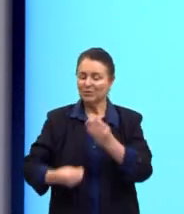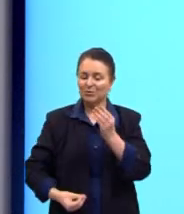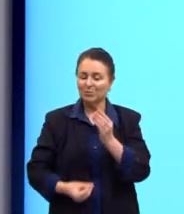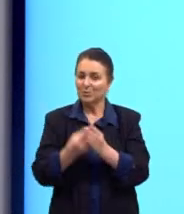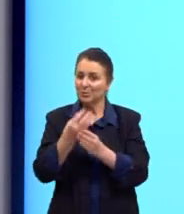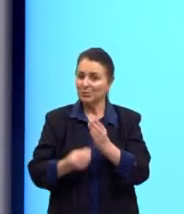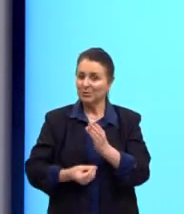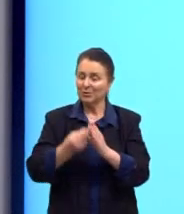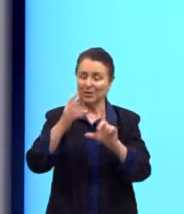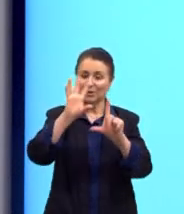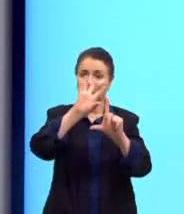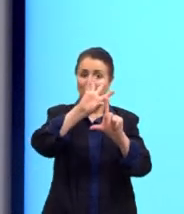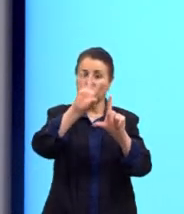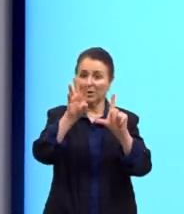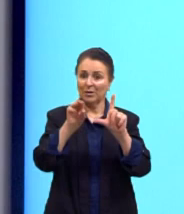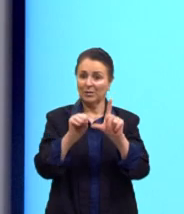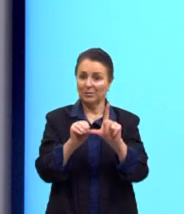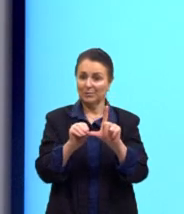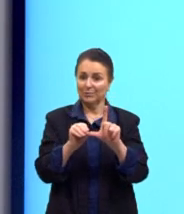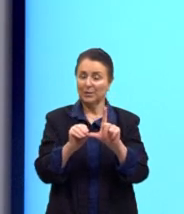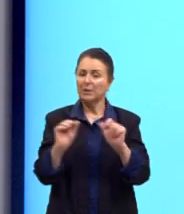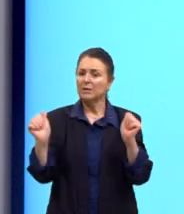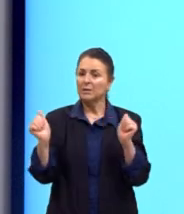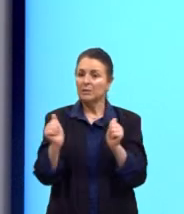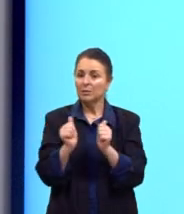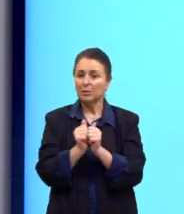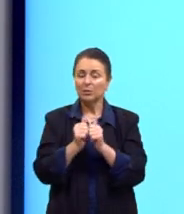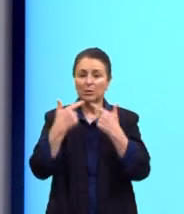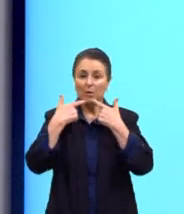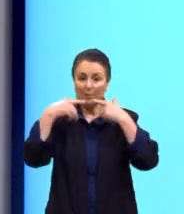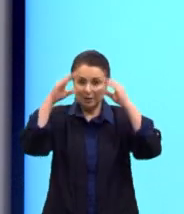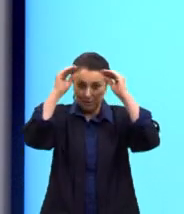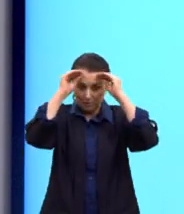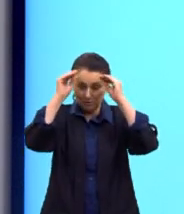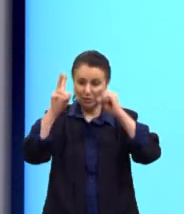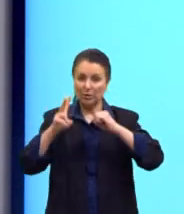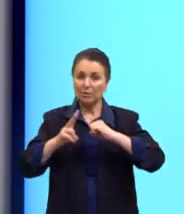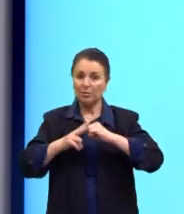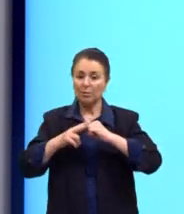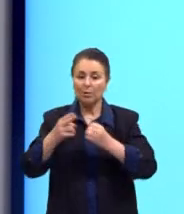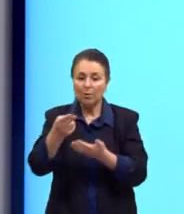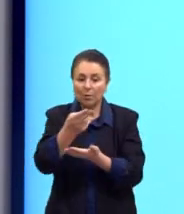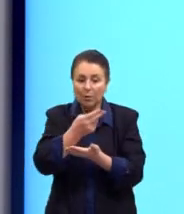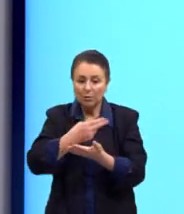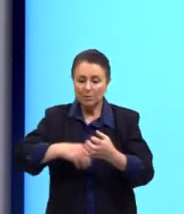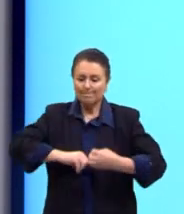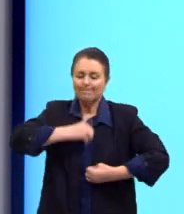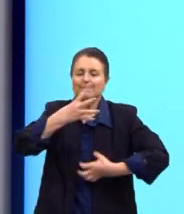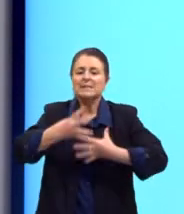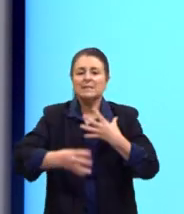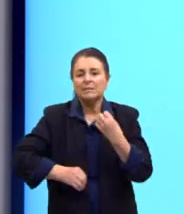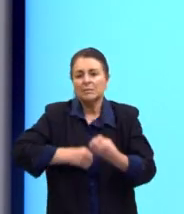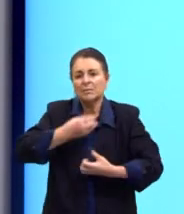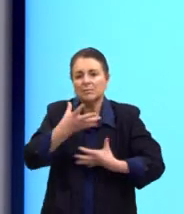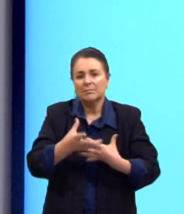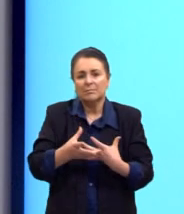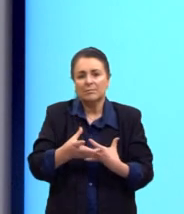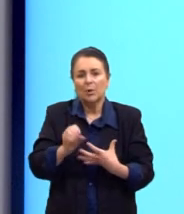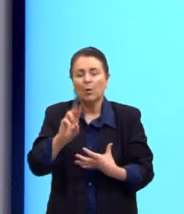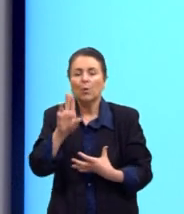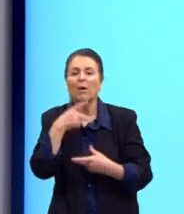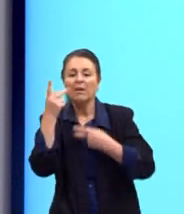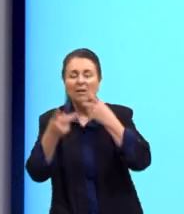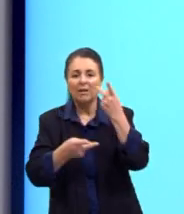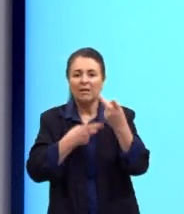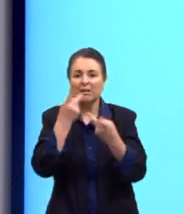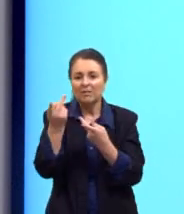um cartoon e ele tá associado né a linguagem verbal ao desenho expressivo Ou seja a